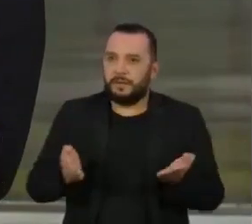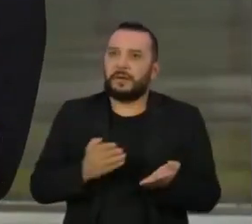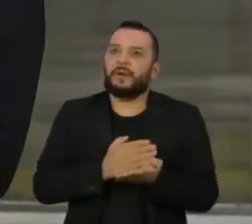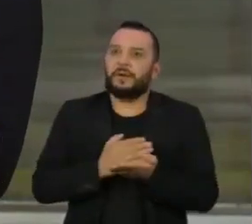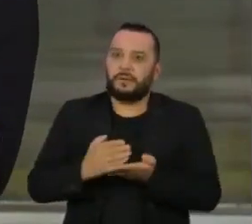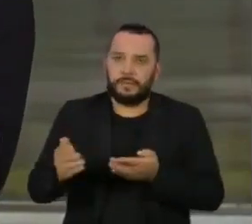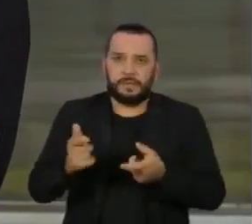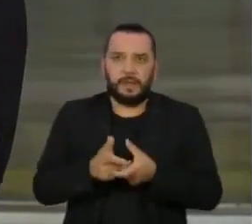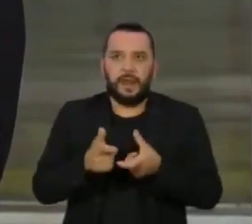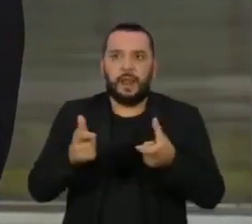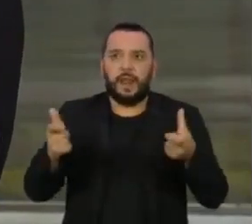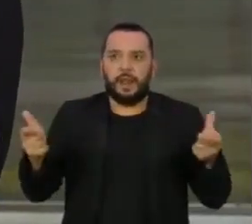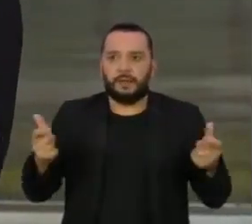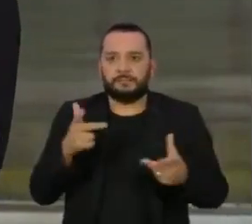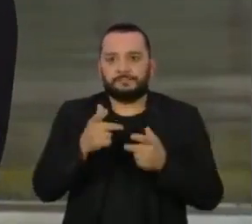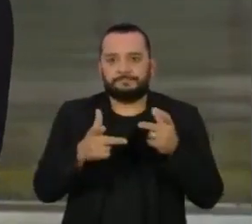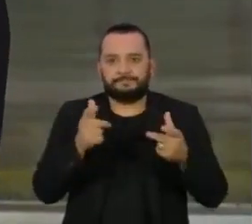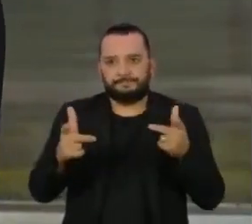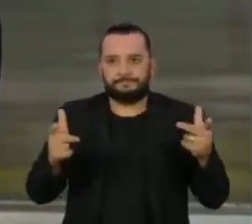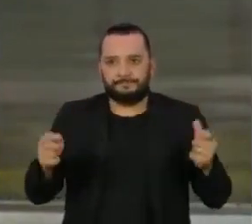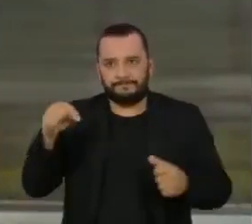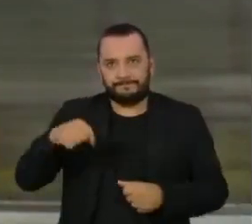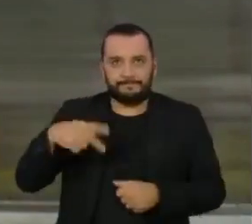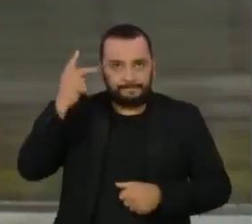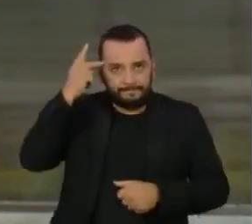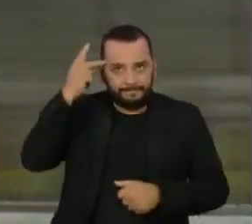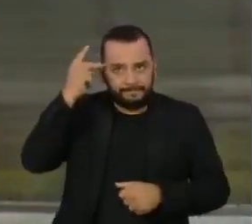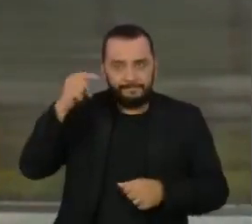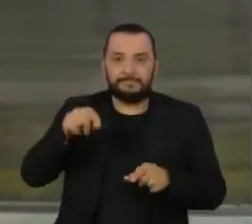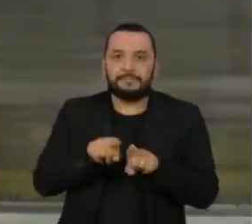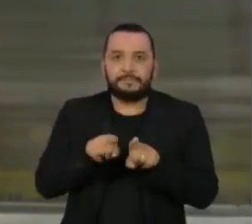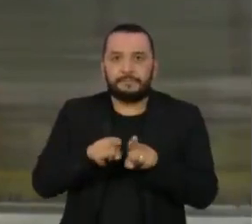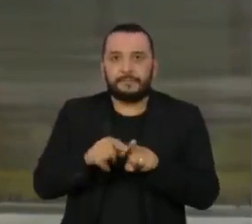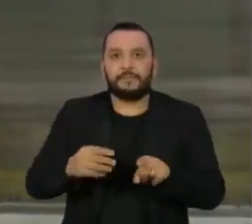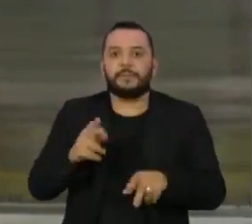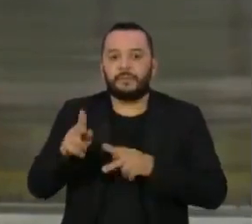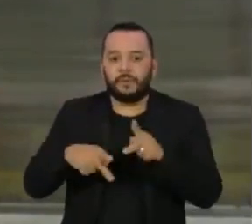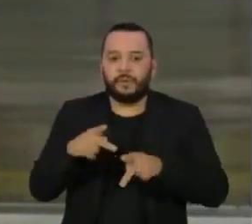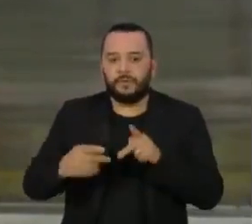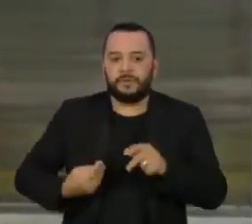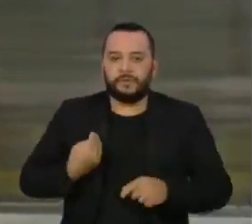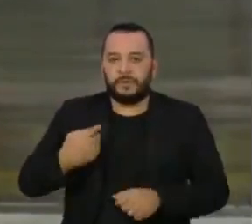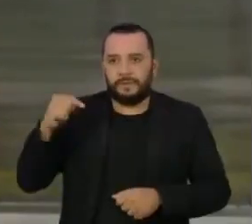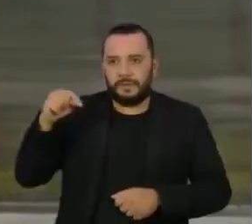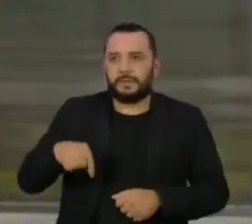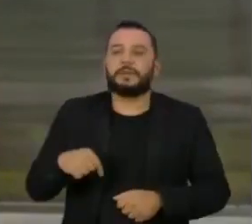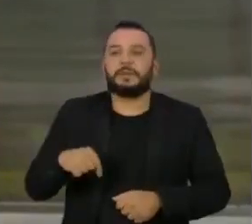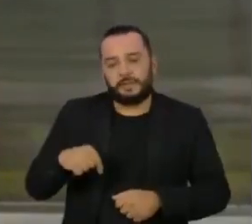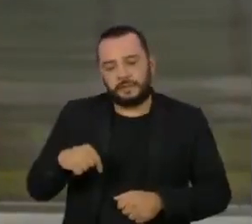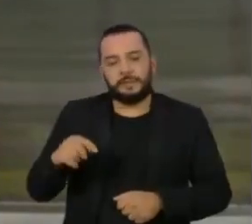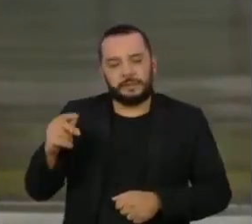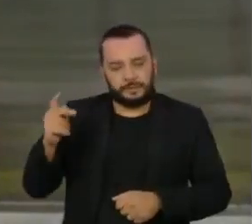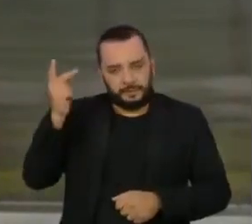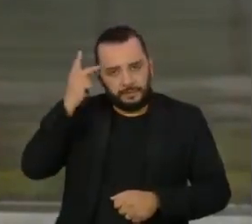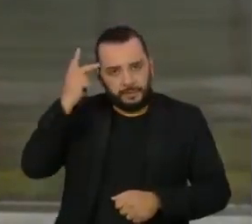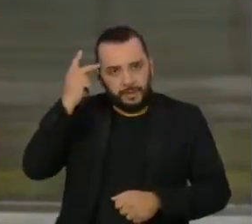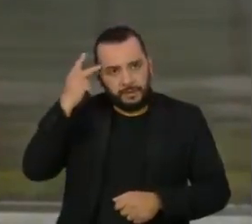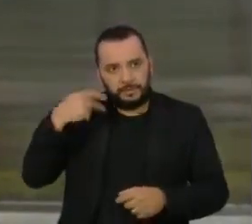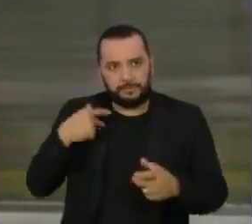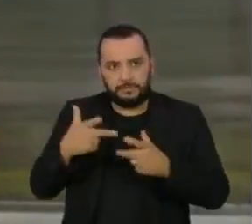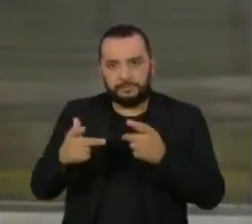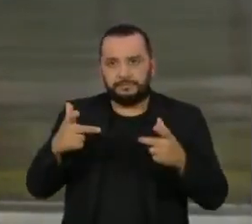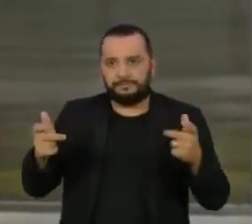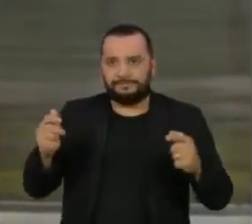a ampliar a vacinação dos paulistas e dos brasileiros e estrangeiros que vivem em São Paulo. Eu